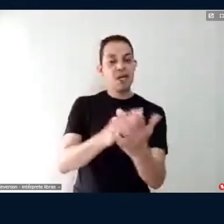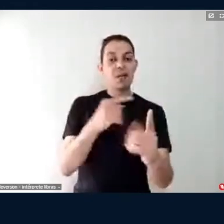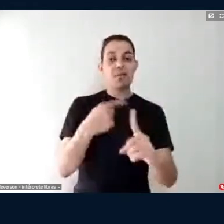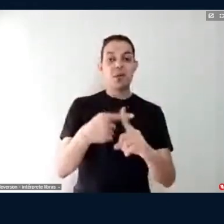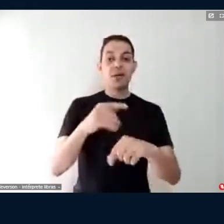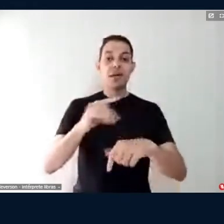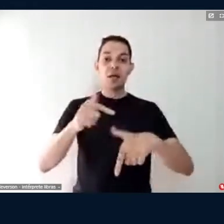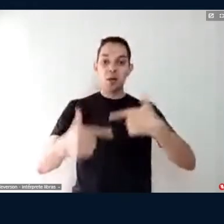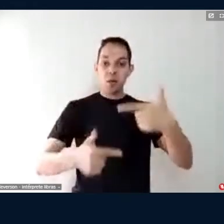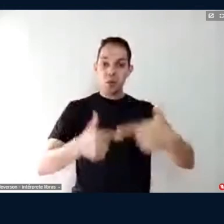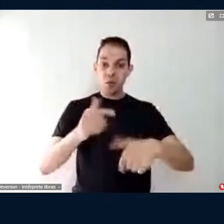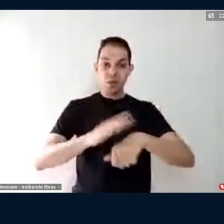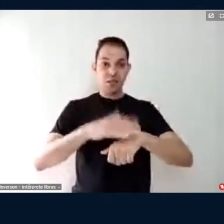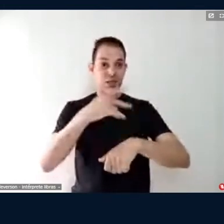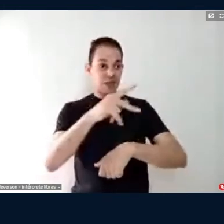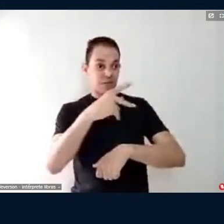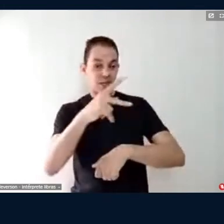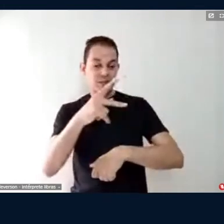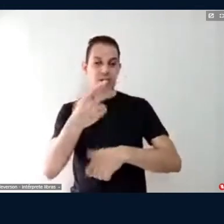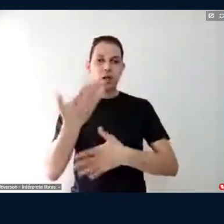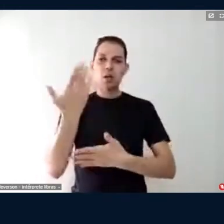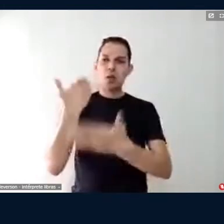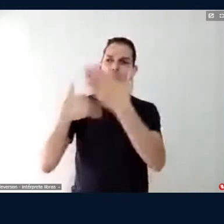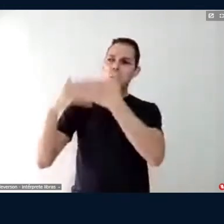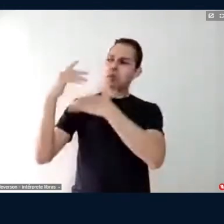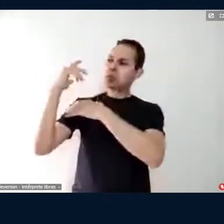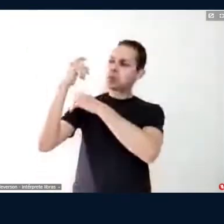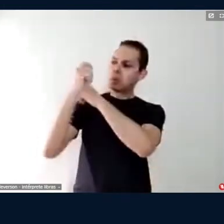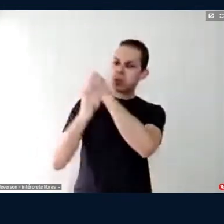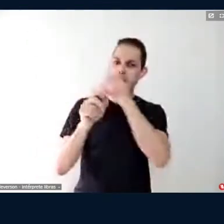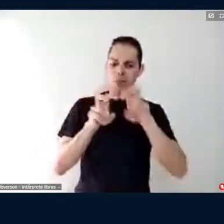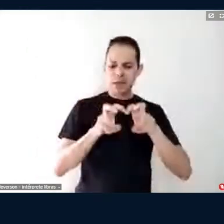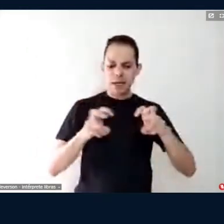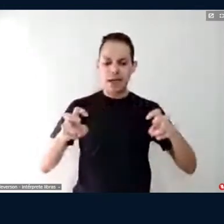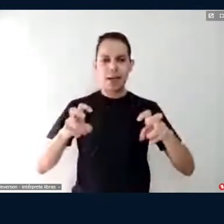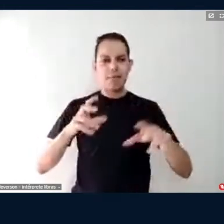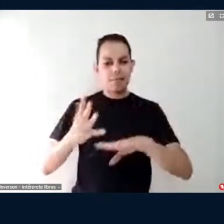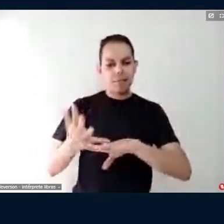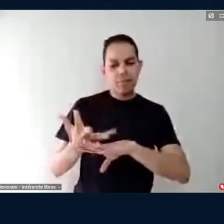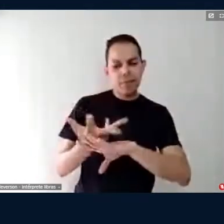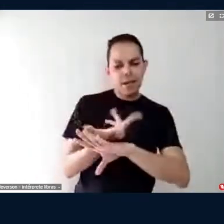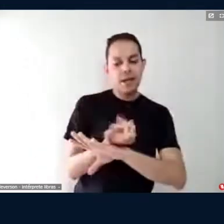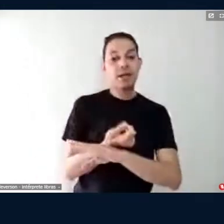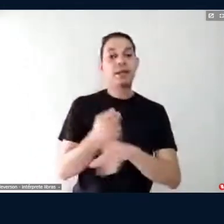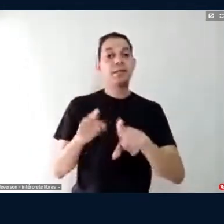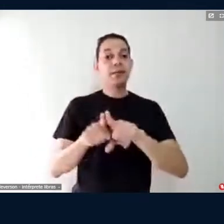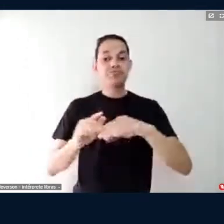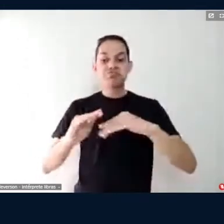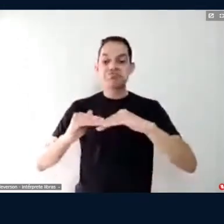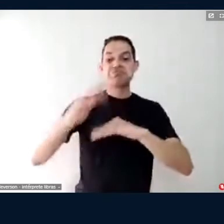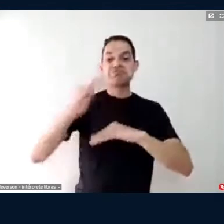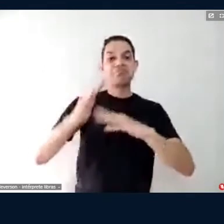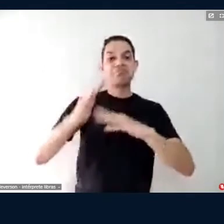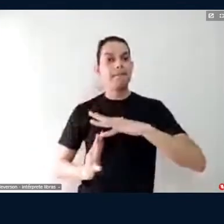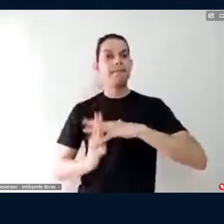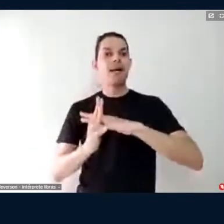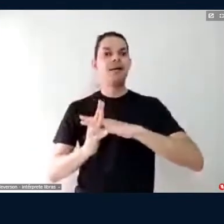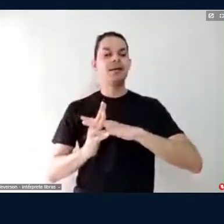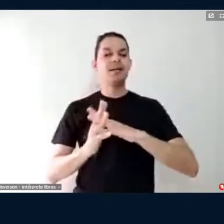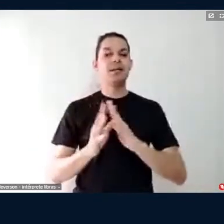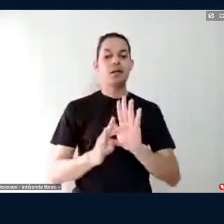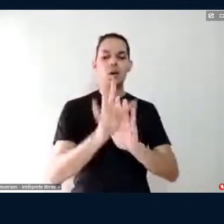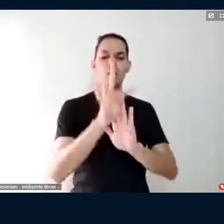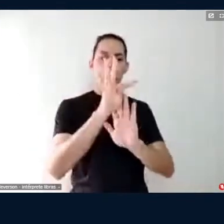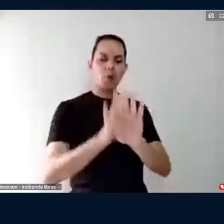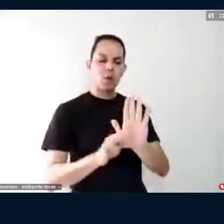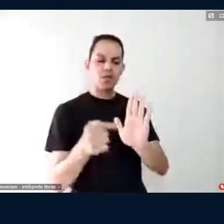sugestões que foram realizadas na banca de qualificação e foi além. O texto apresenta